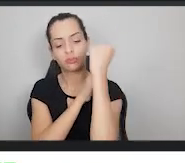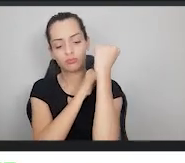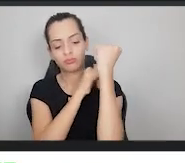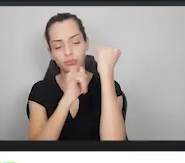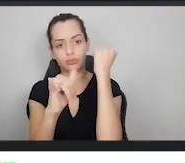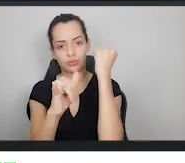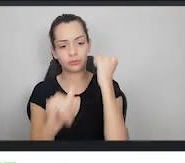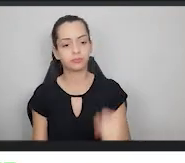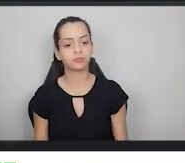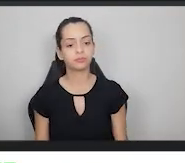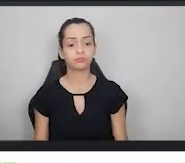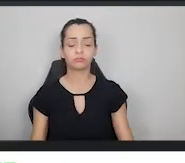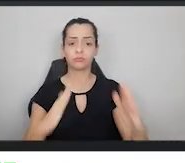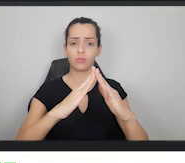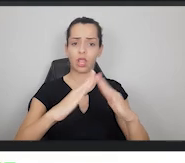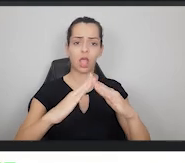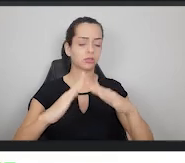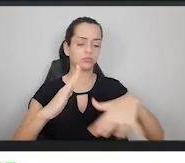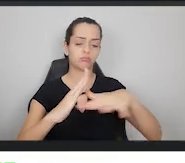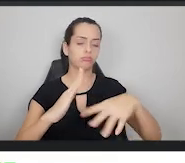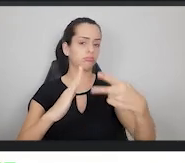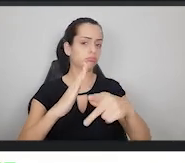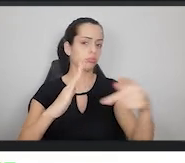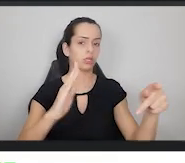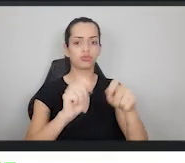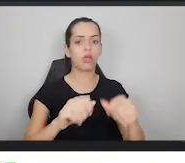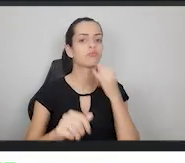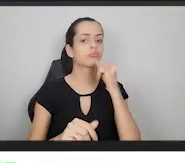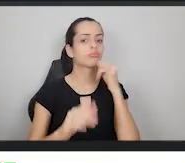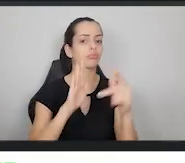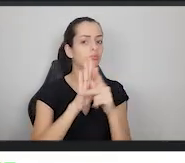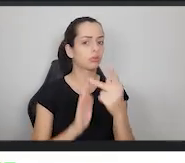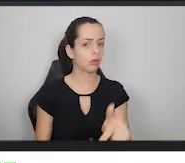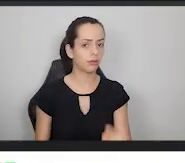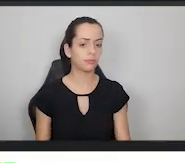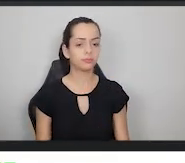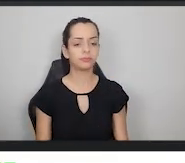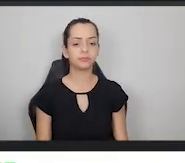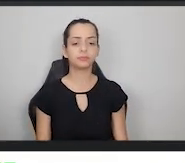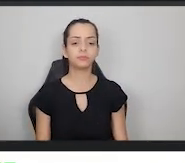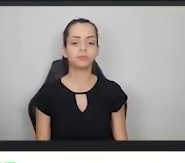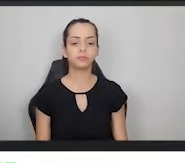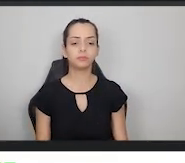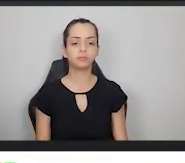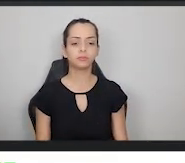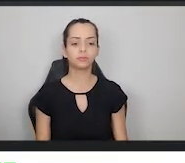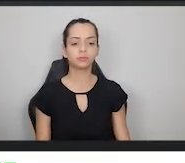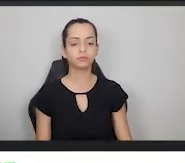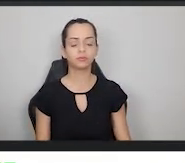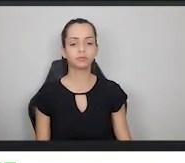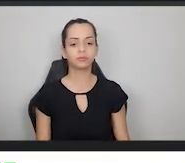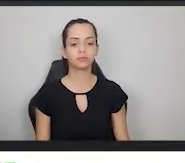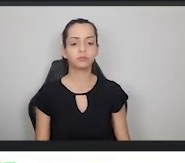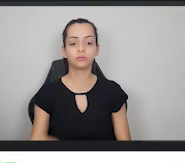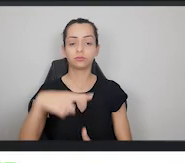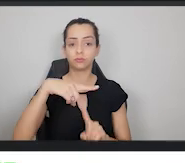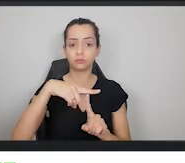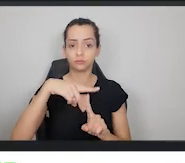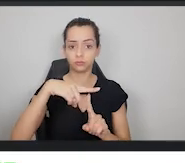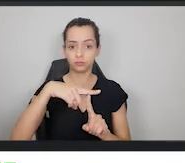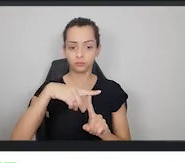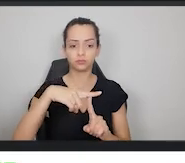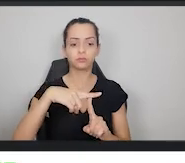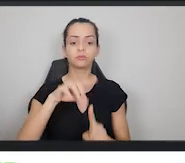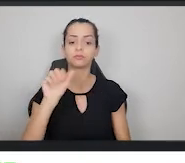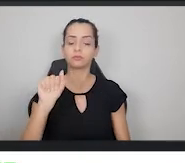padrão de entrada, ela não pode estender, né, além de 30 metros, caso contrário, nós temos que estender um poste e mais um vão de